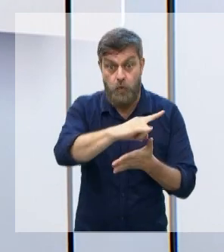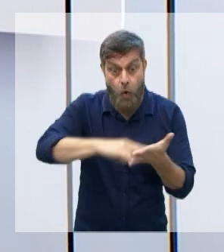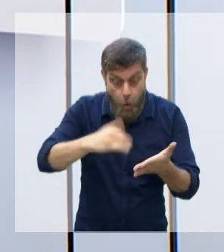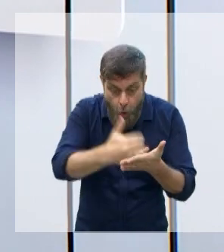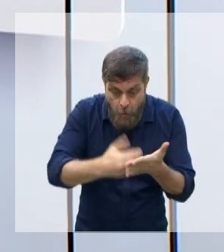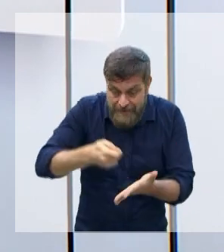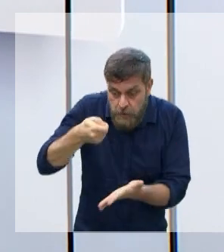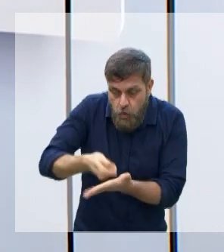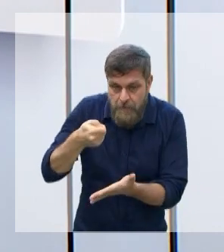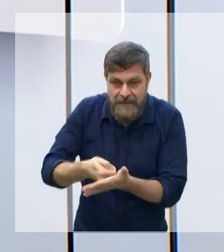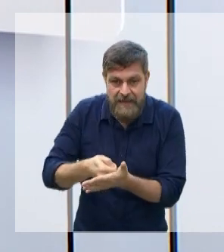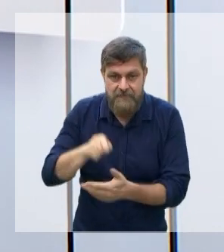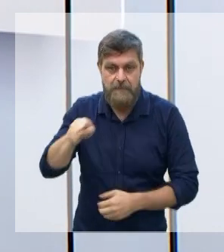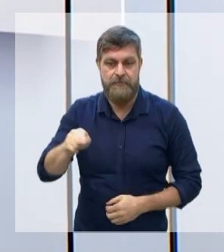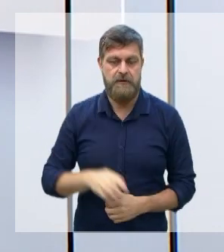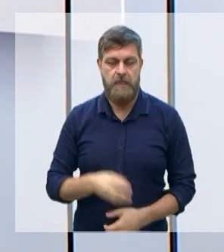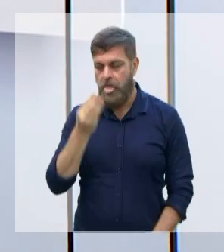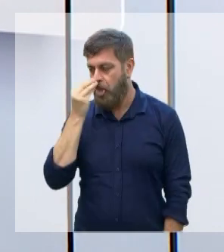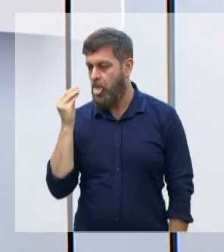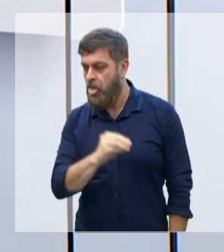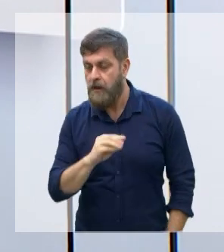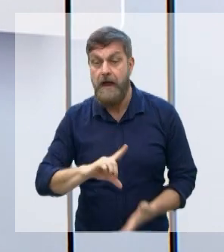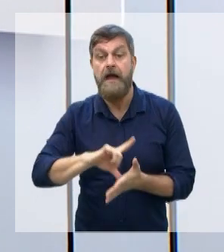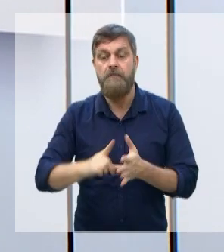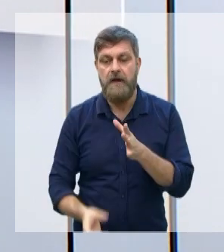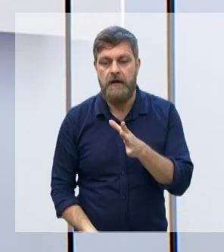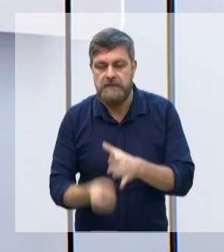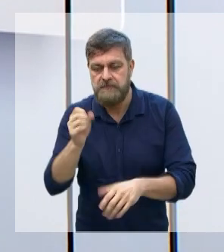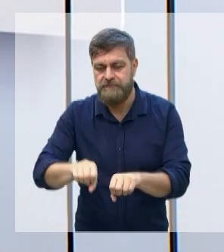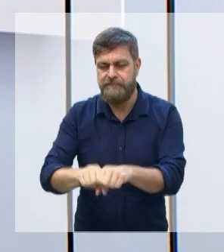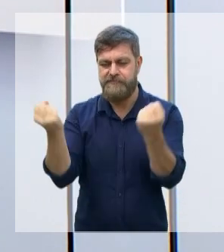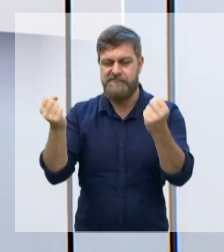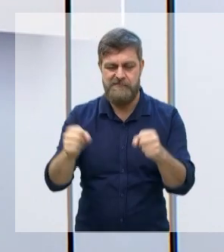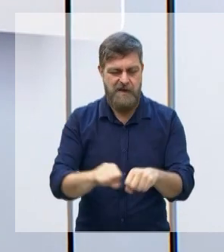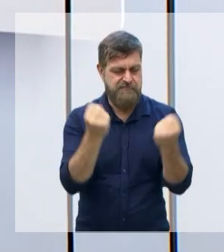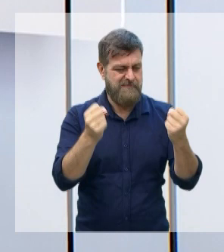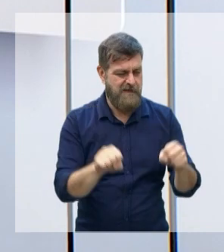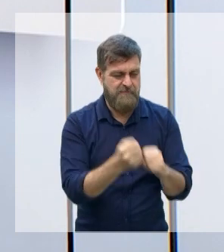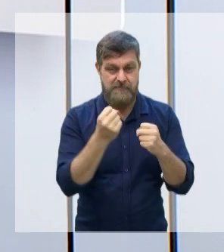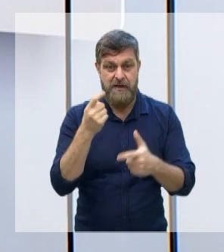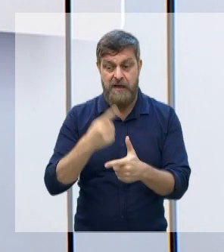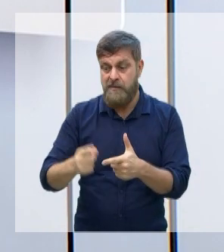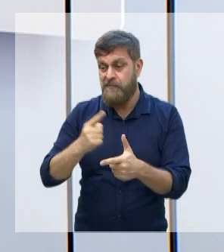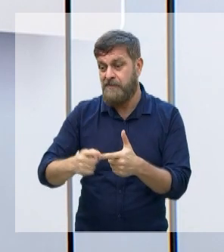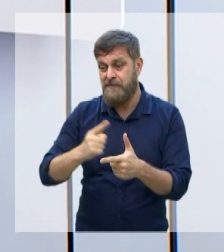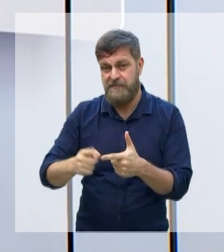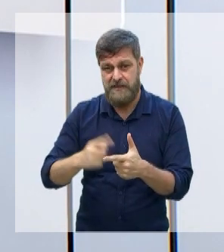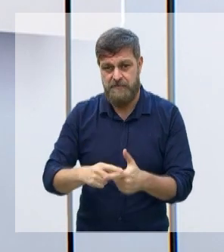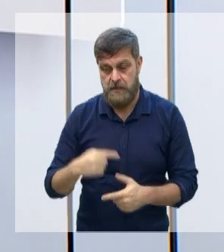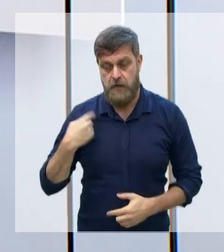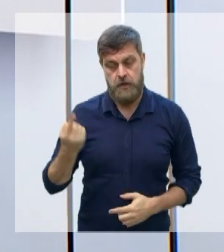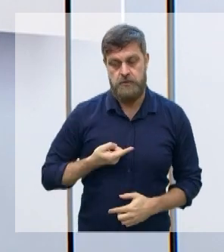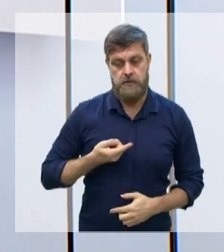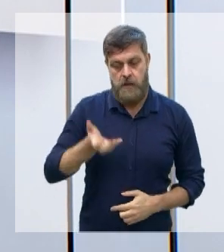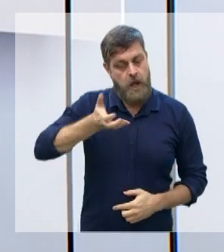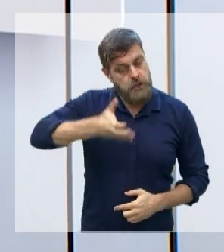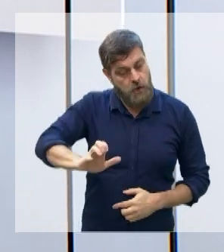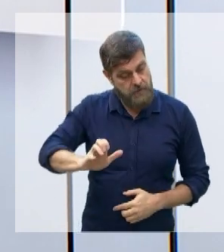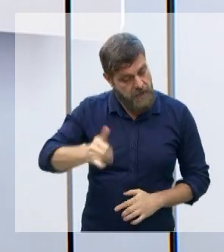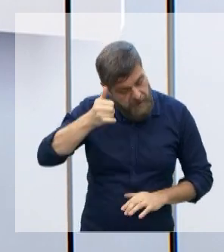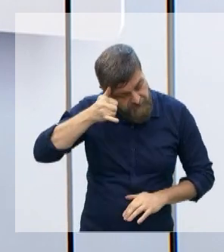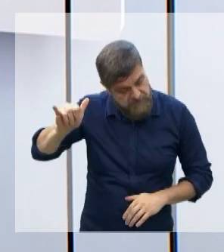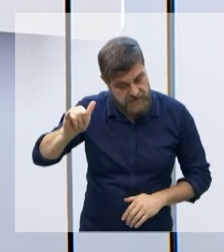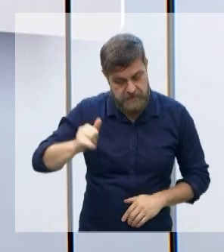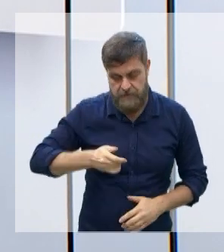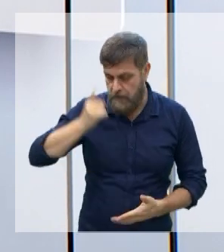e evidentemente logo depois começou a diversos problemas e é isso que nós não queremos aqui